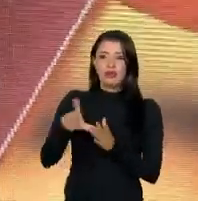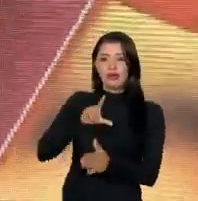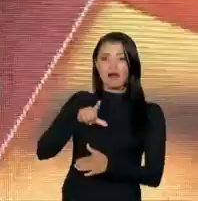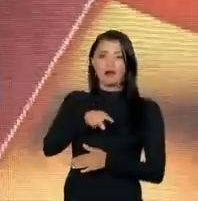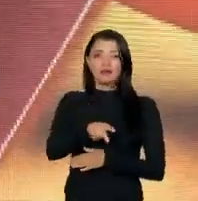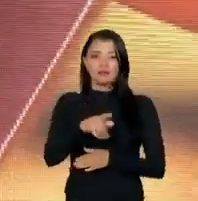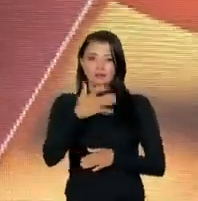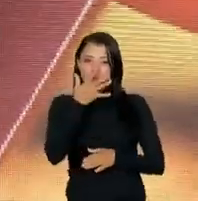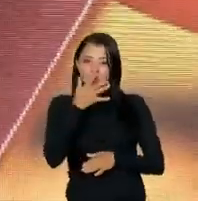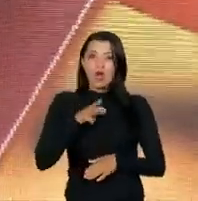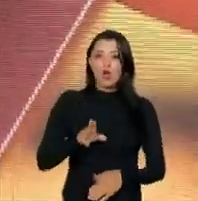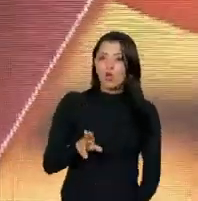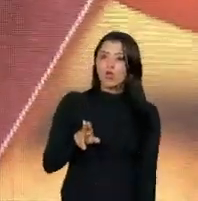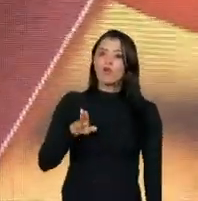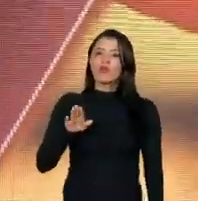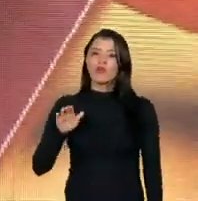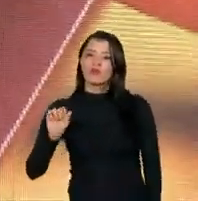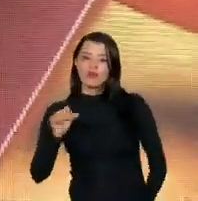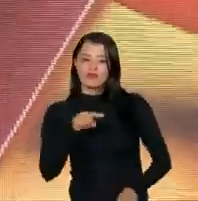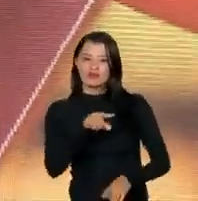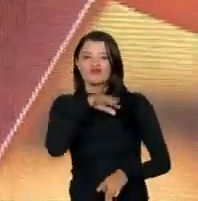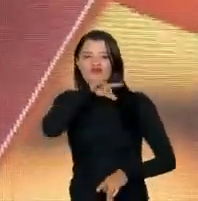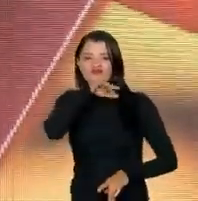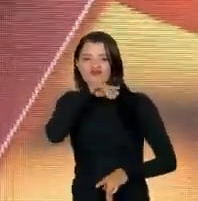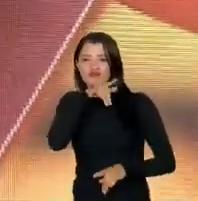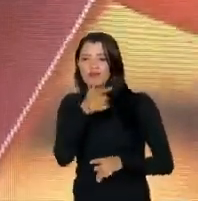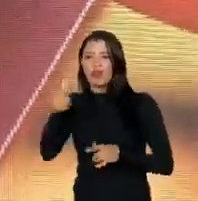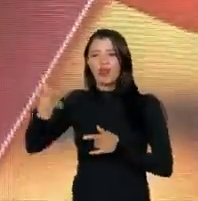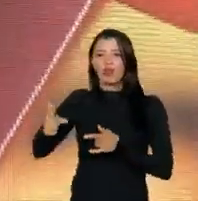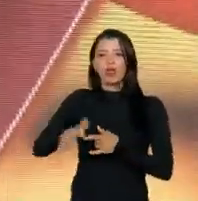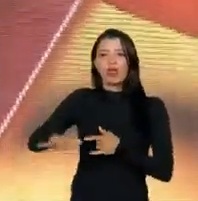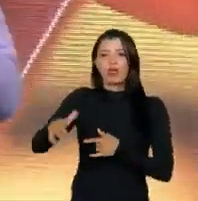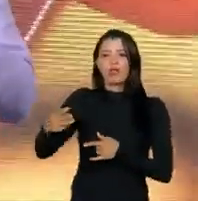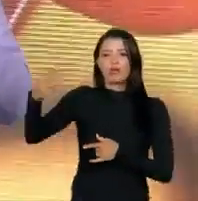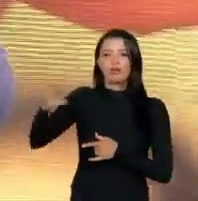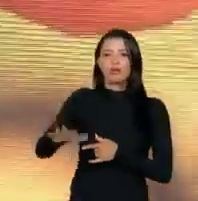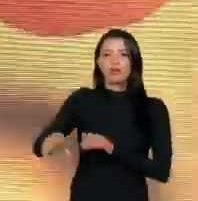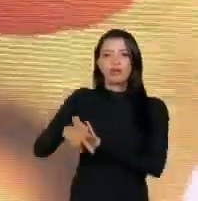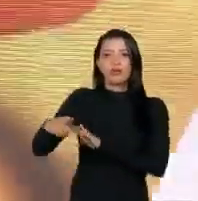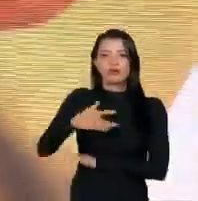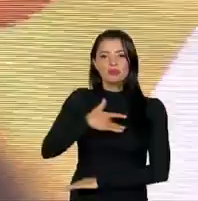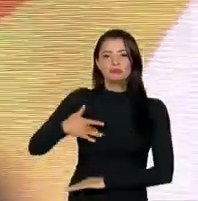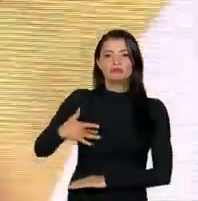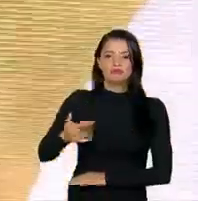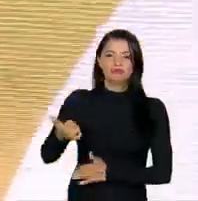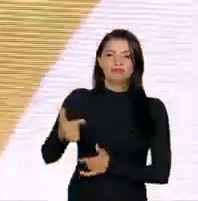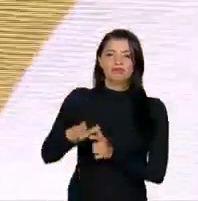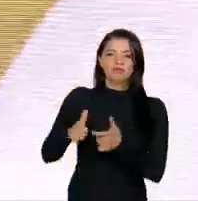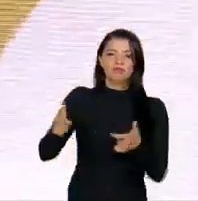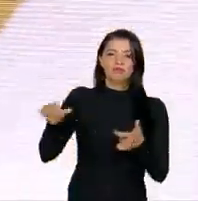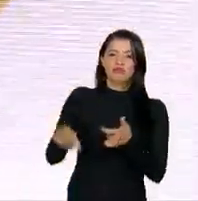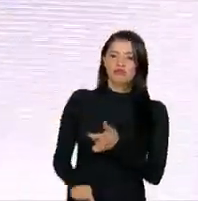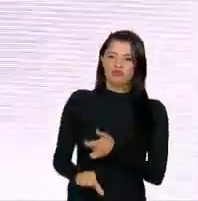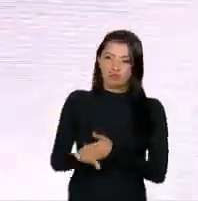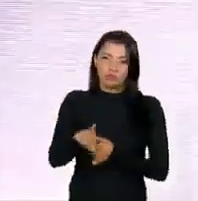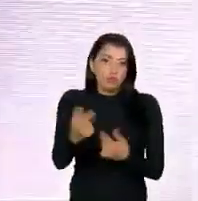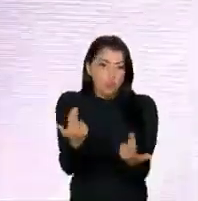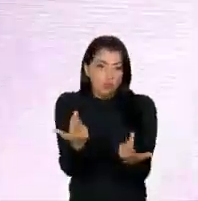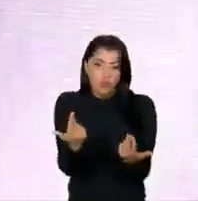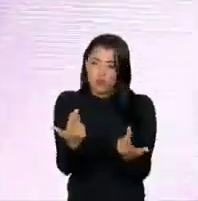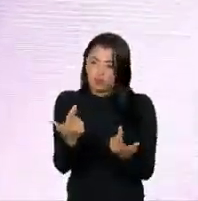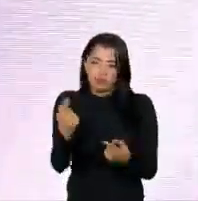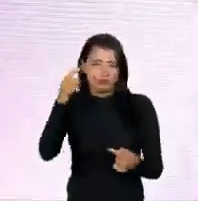de saúde, na atenção básica, também a pressão no setor secundário, terciário, da saúde, também é enorme. Então, é a mesma